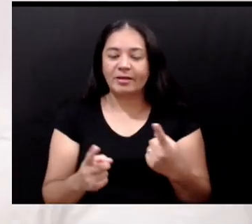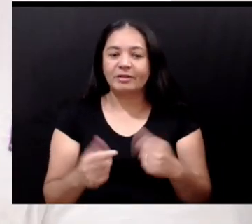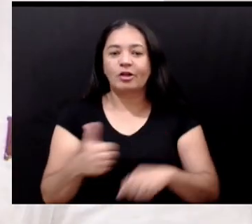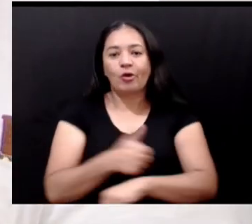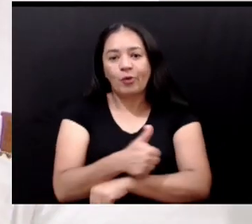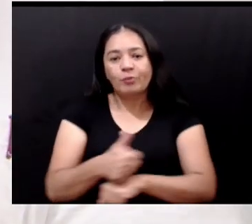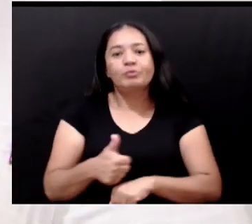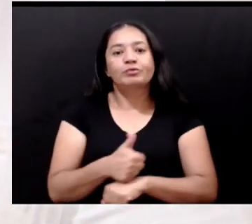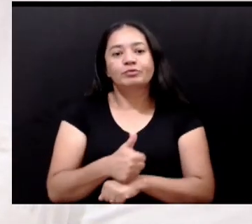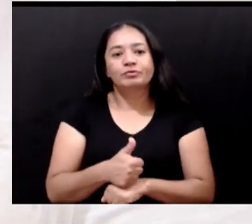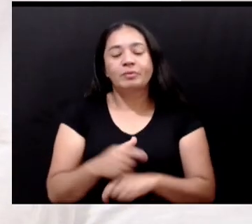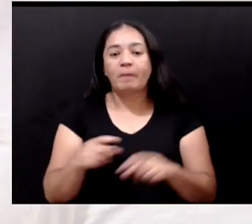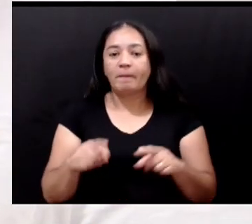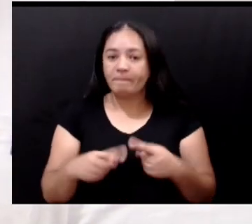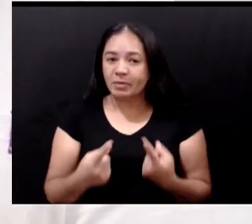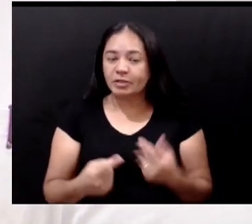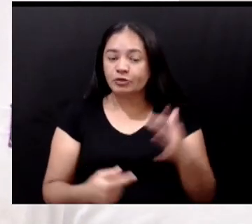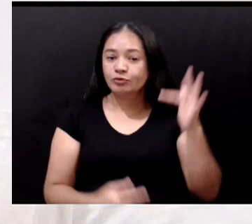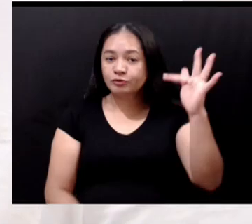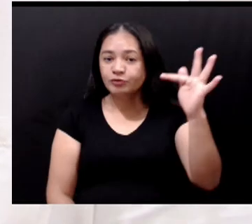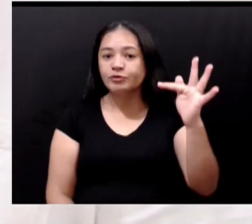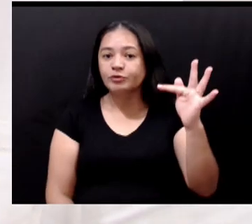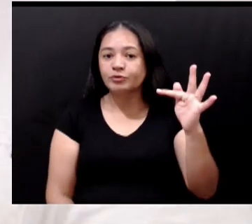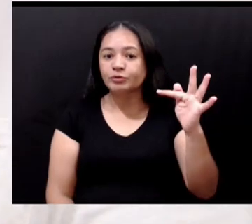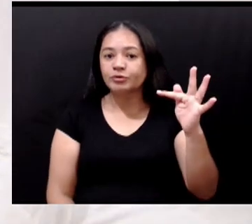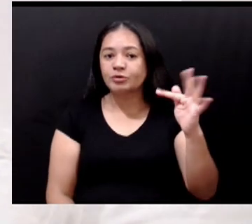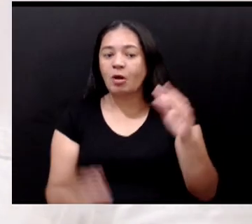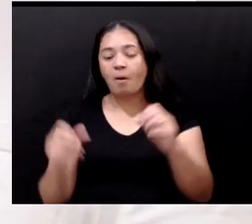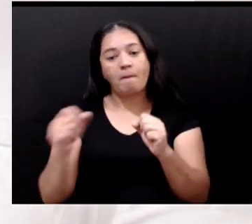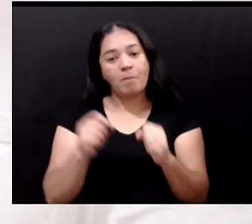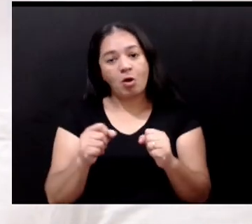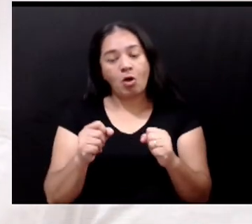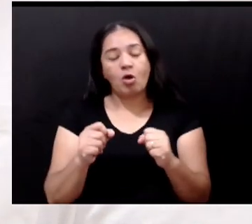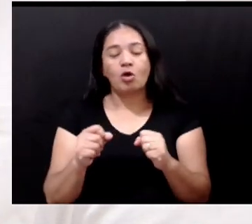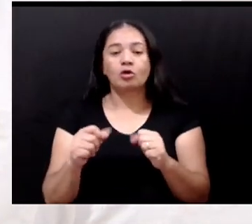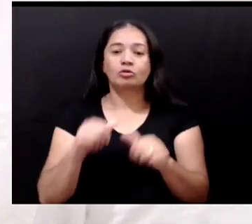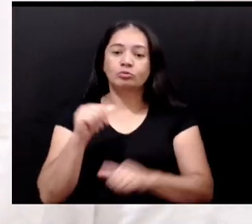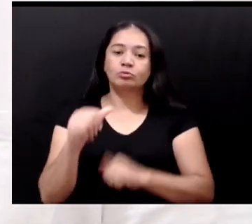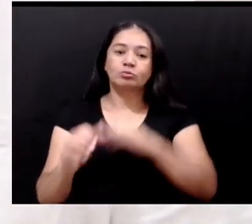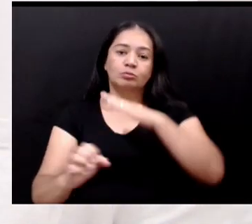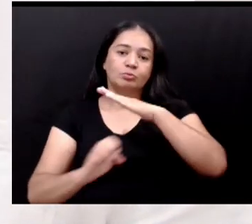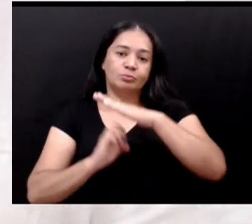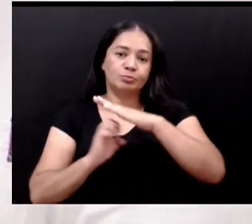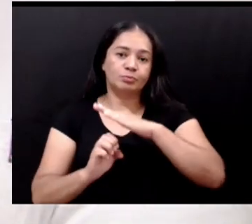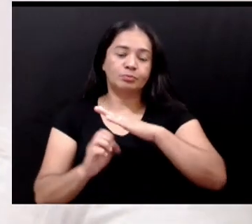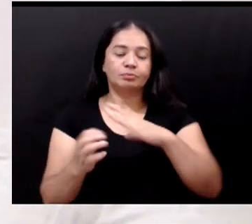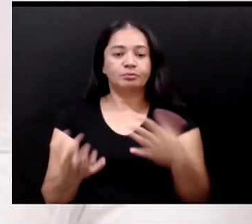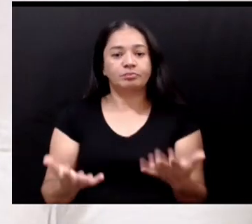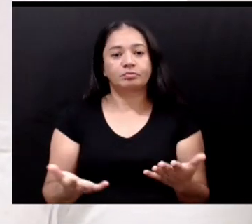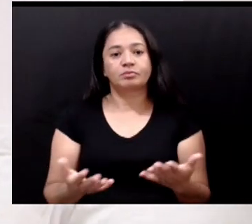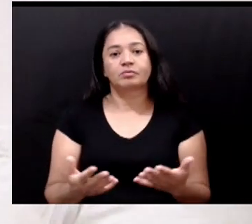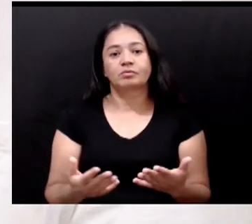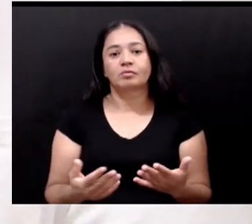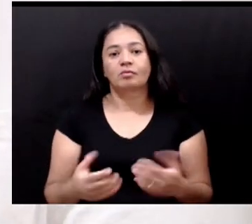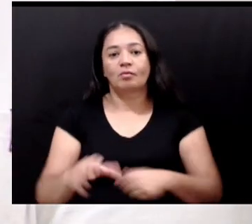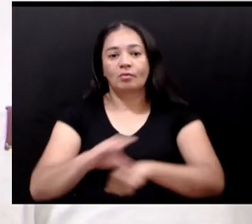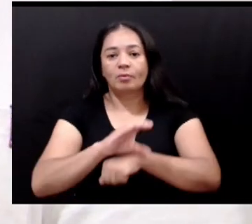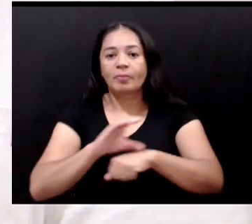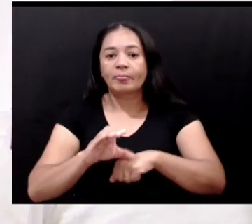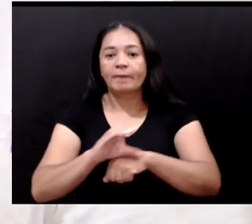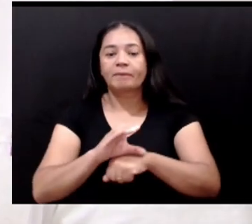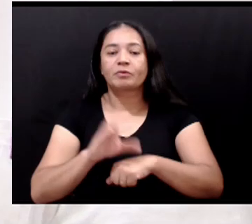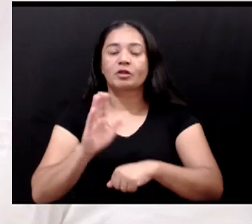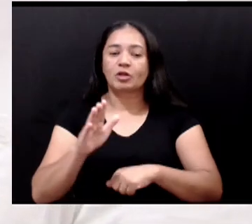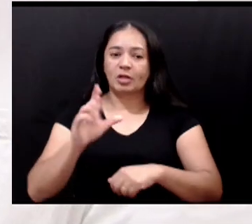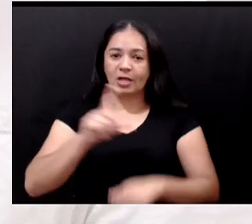mas que futuramente ele vai empresariar o seu trabalho. Aí então esse curso é mais extenso, em